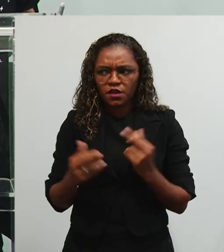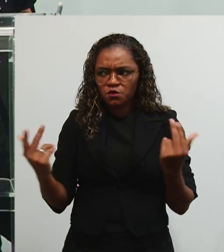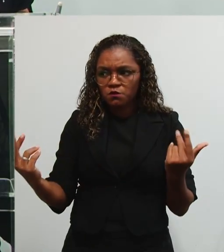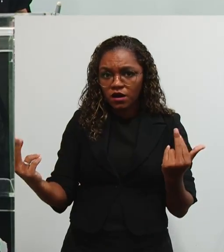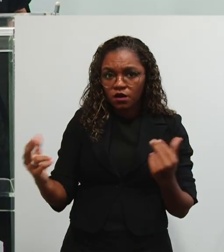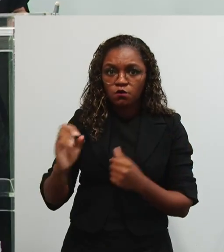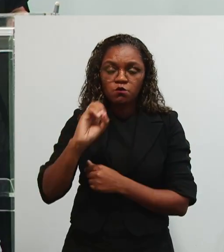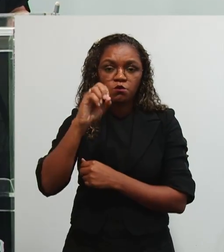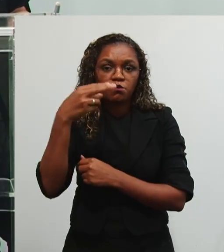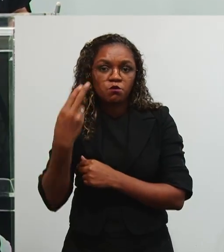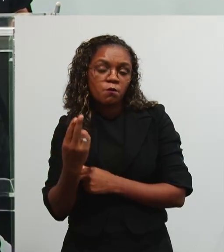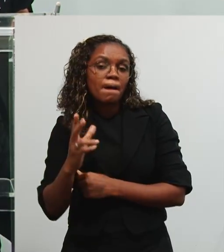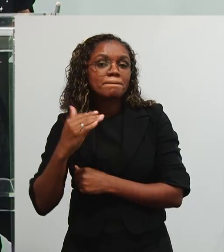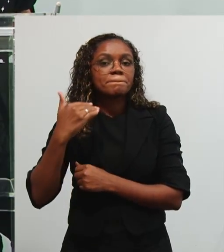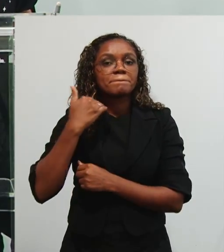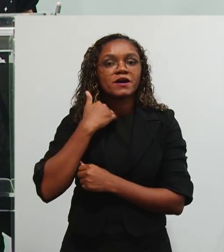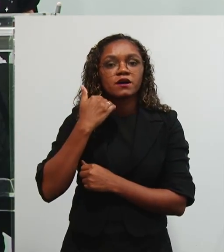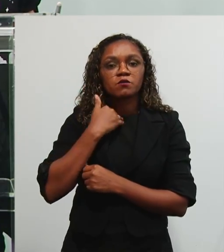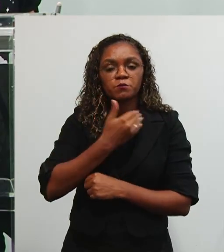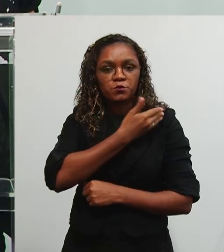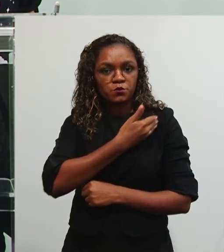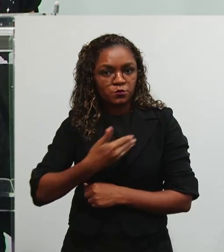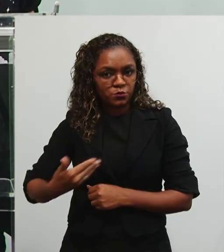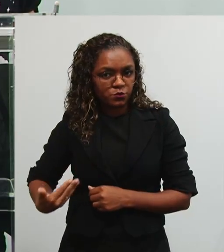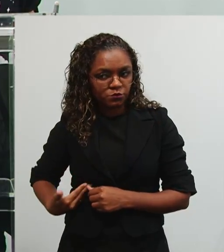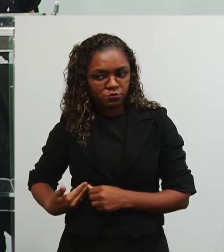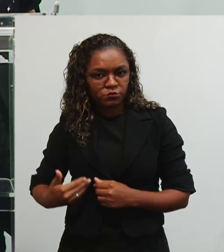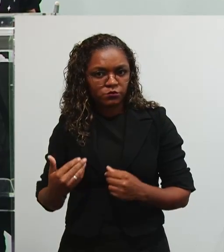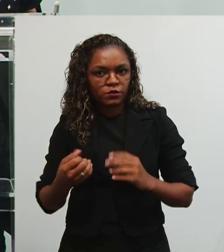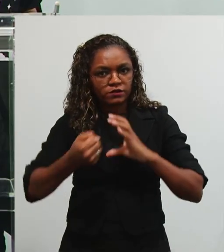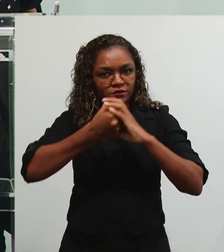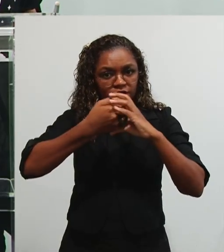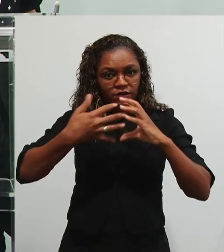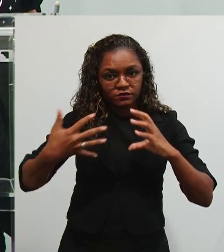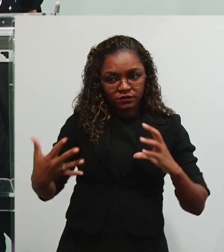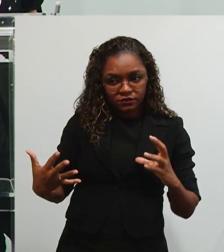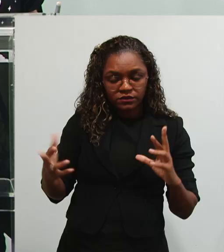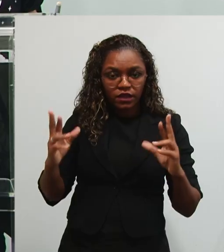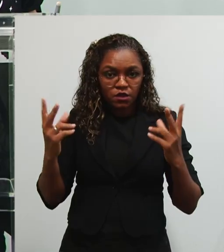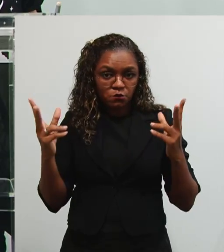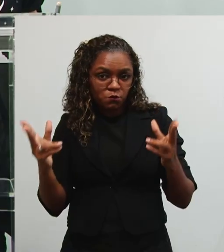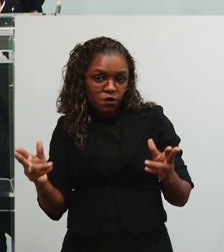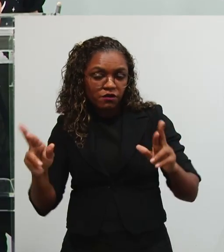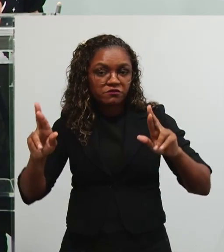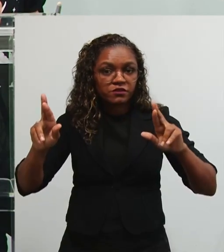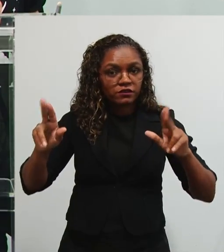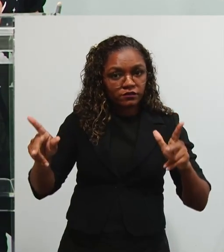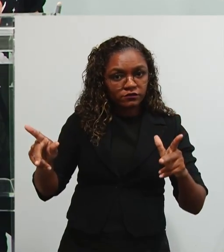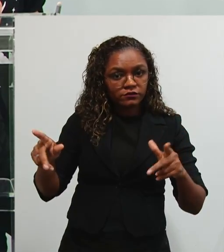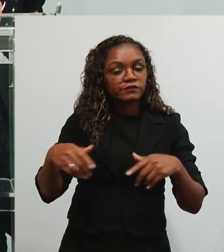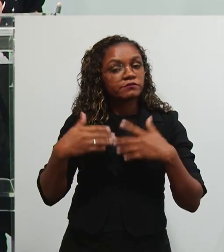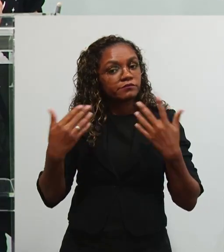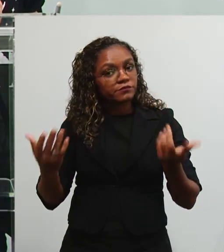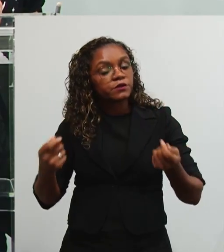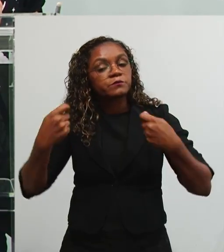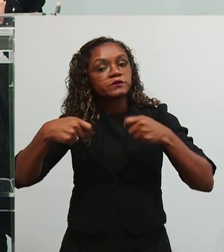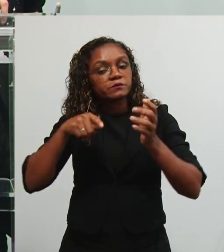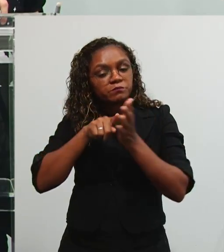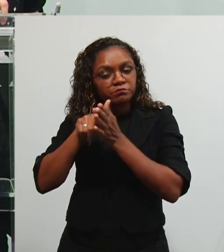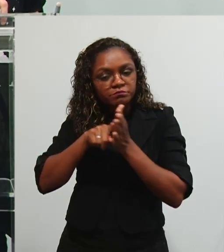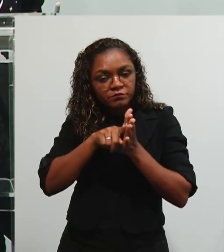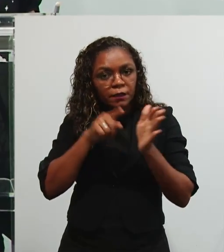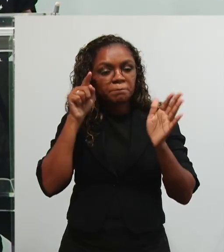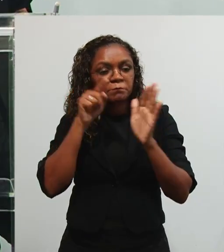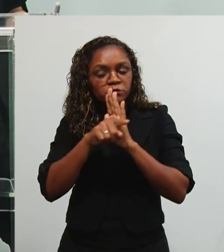que se poderia pensar. Então, as características pode ser essa, né? Pode ser